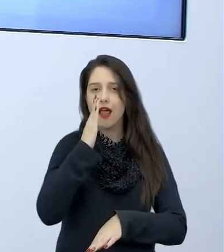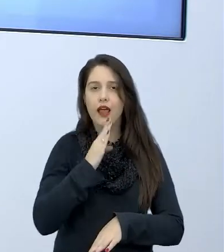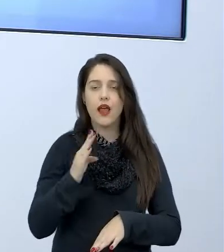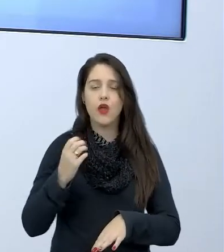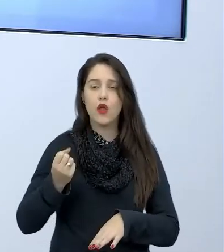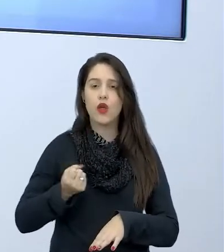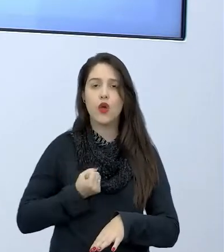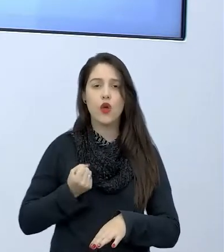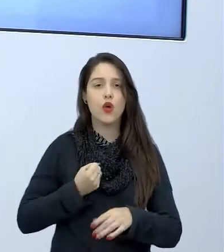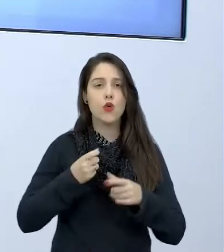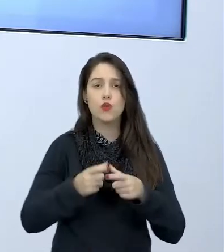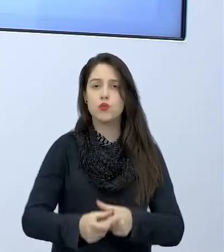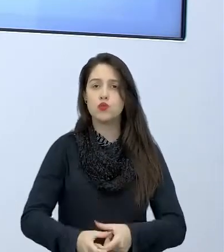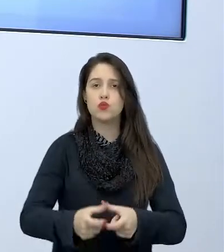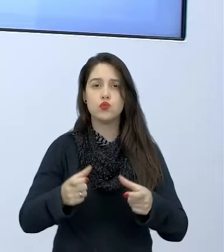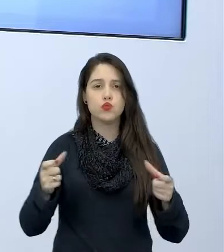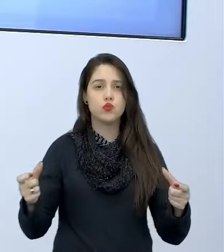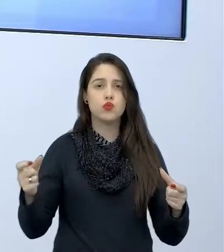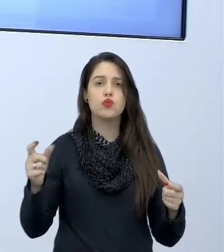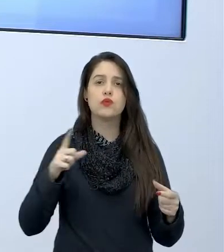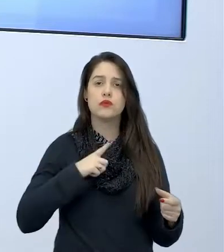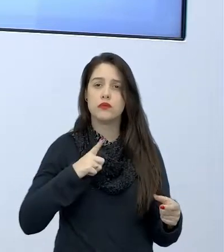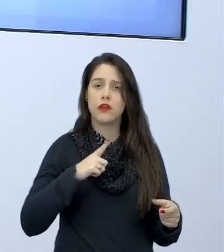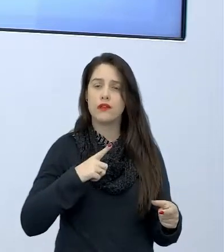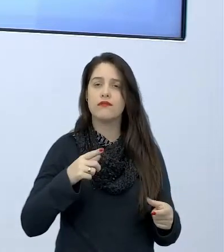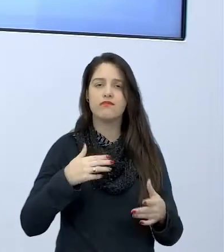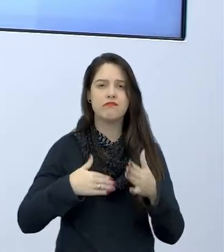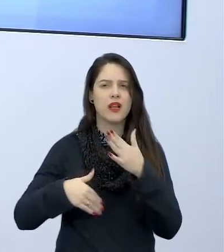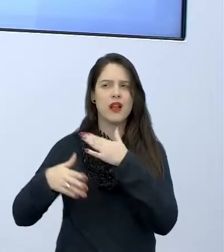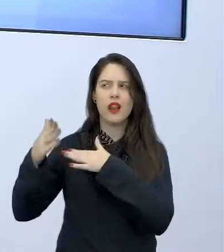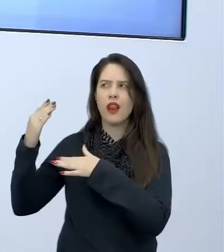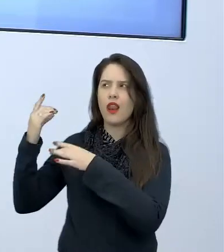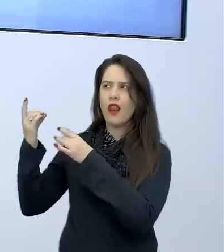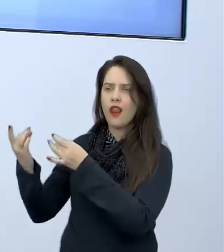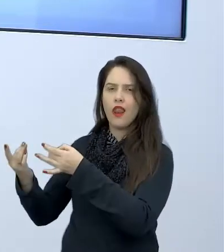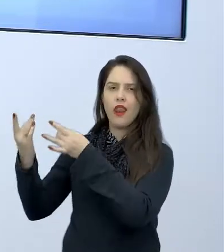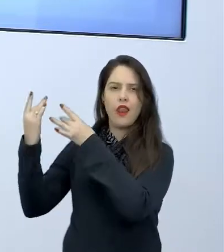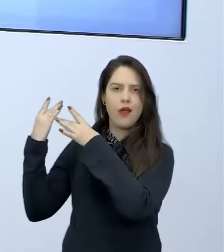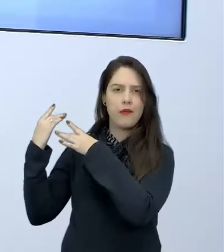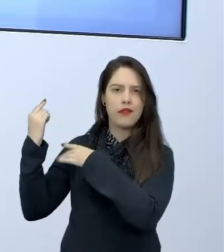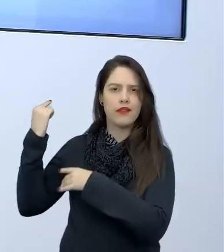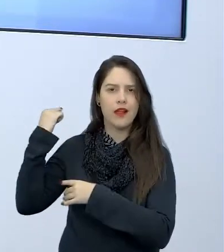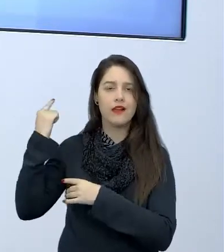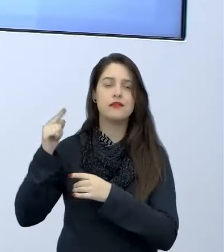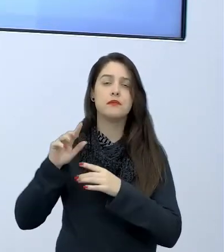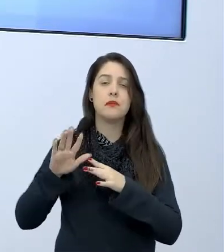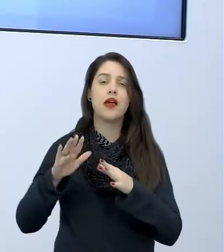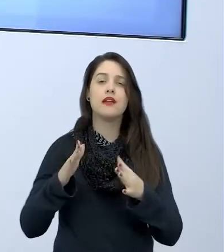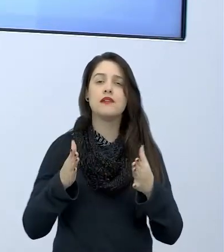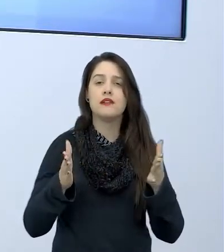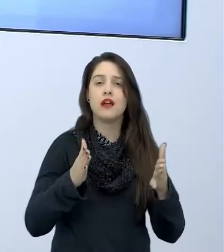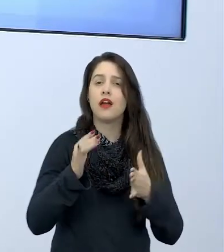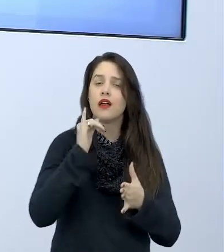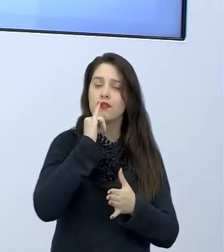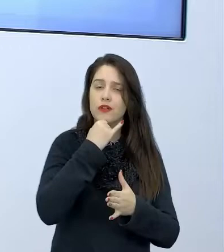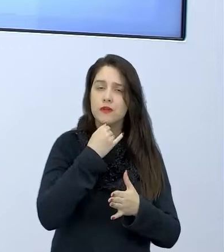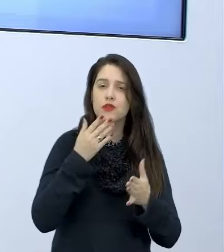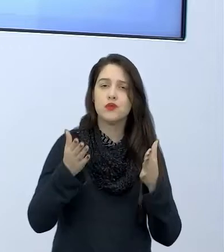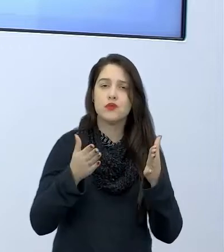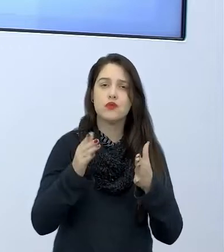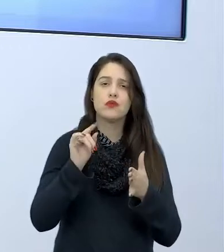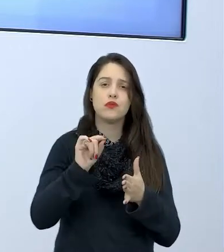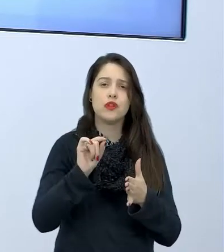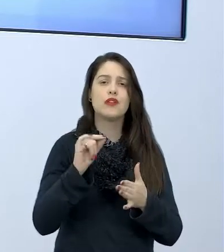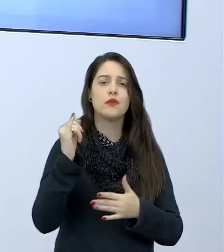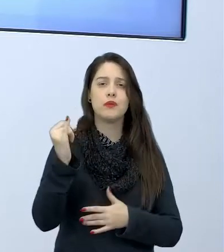pessoas que largaram tudo, de pessoas que deixaram tudo para trás para vir para cá. Só que quando você vem para um outro lugar, é